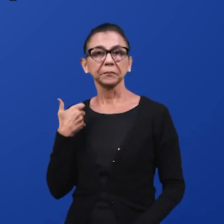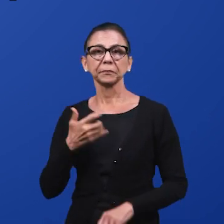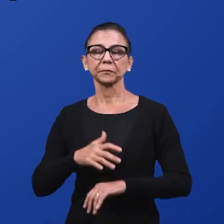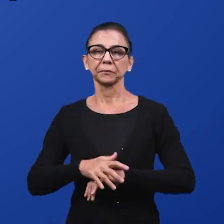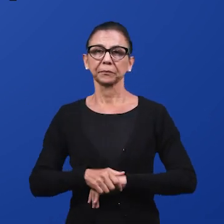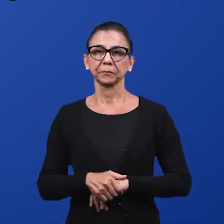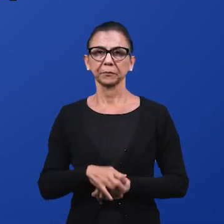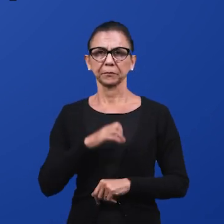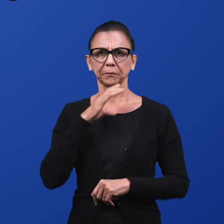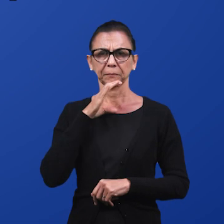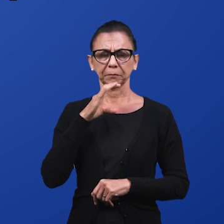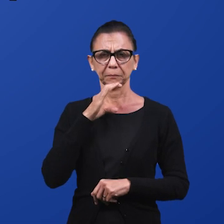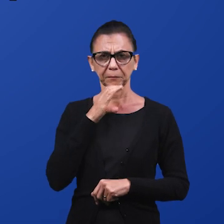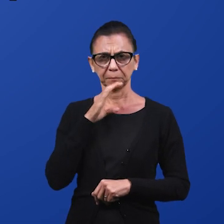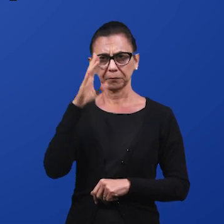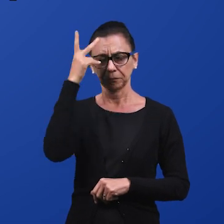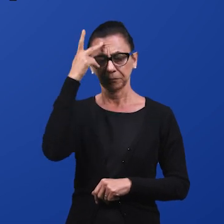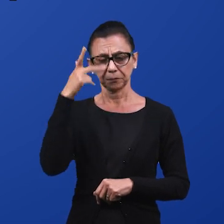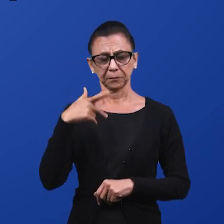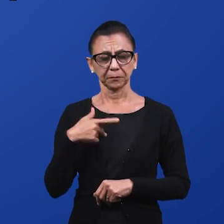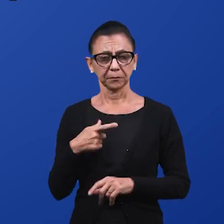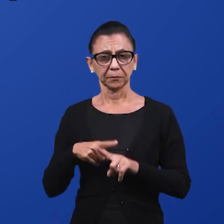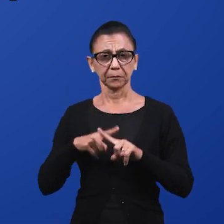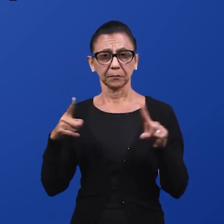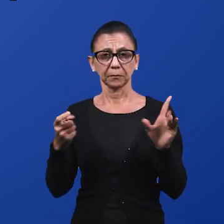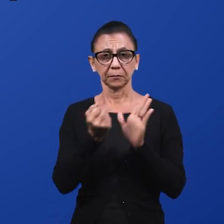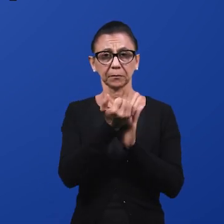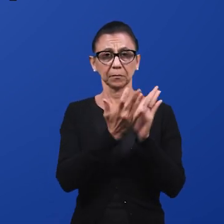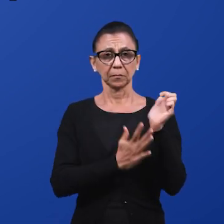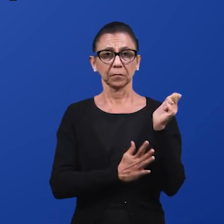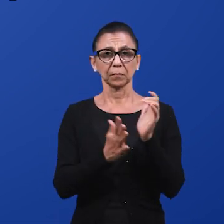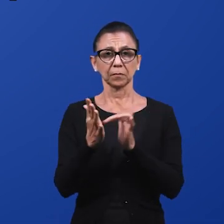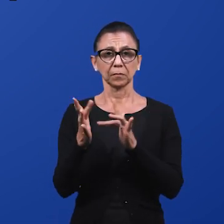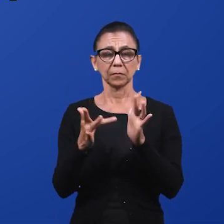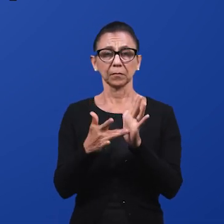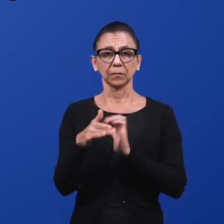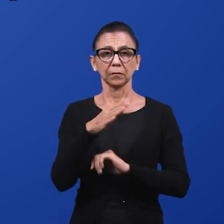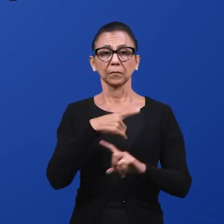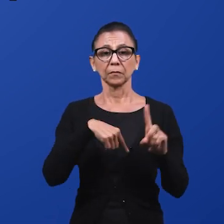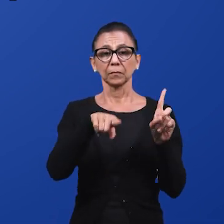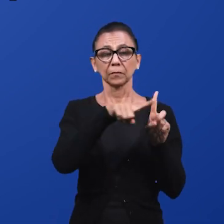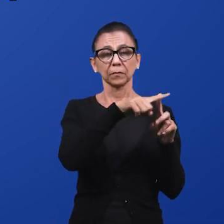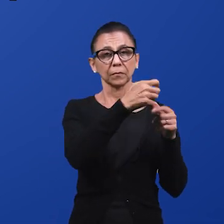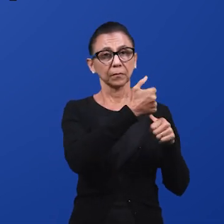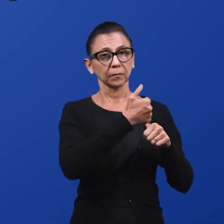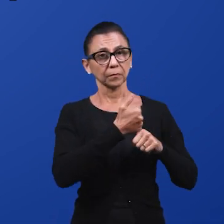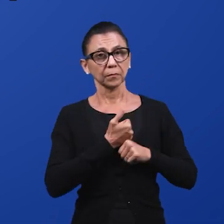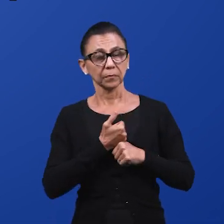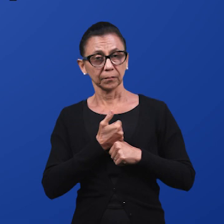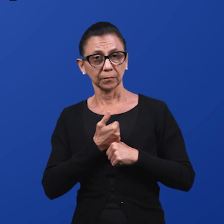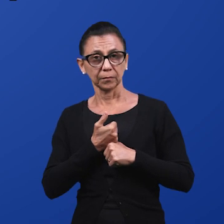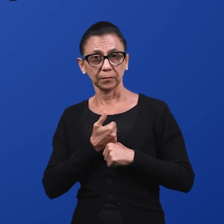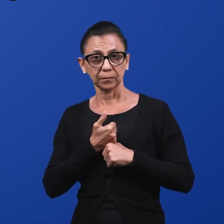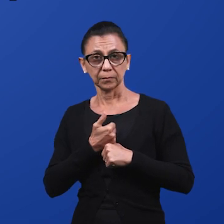dele mesmo. E o sangue mostrando a sua linhagem, aquilo que ele viveu, aquilo que ele aprendeu historicamente com seus pais, com